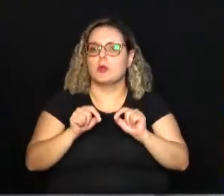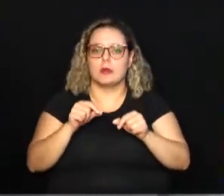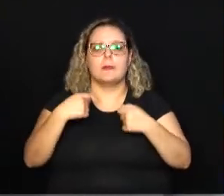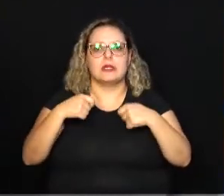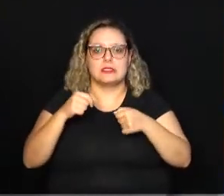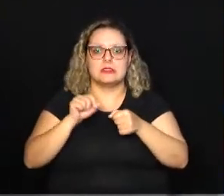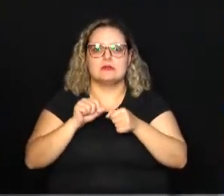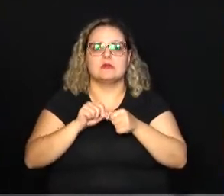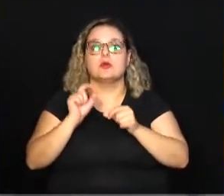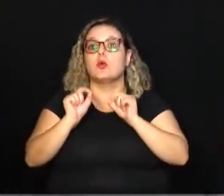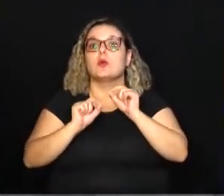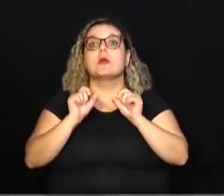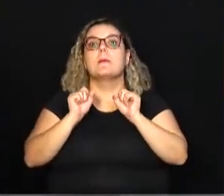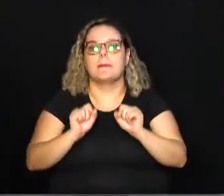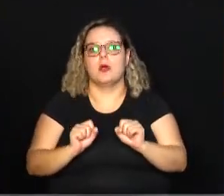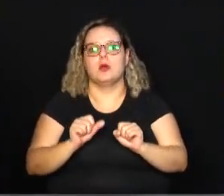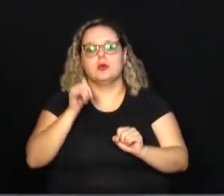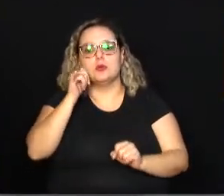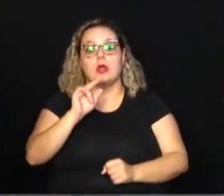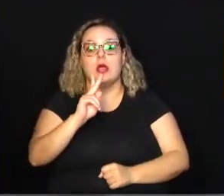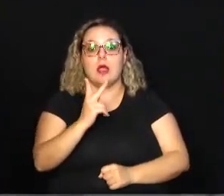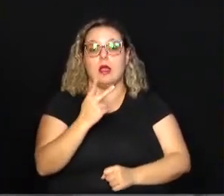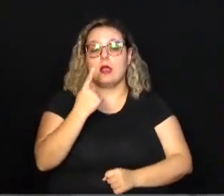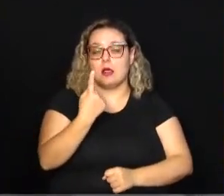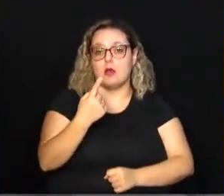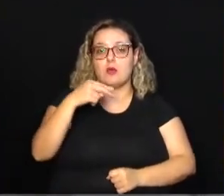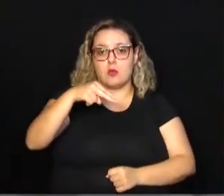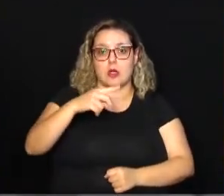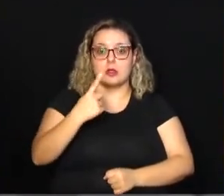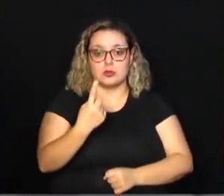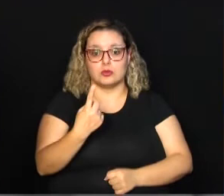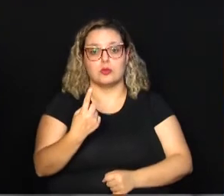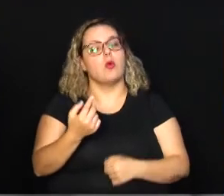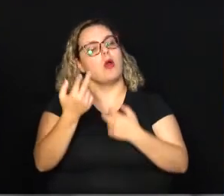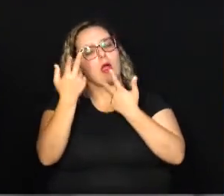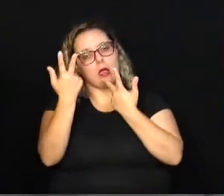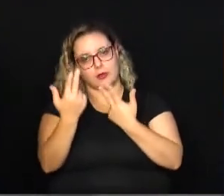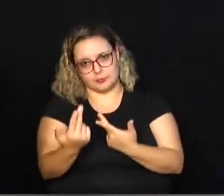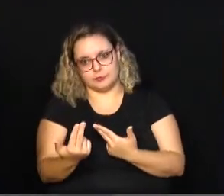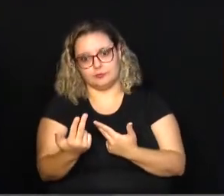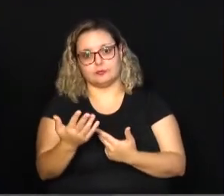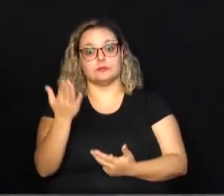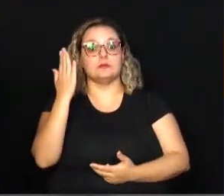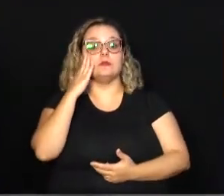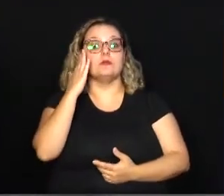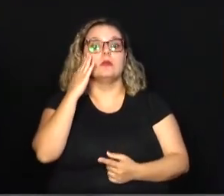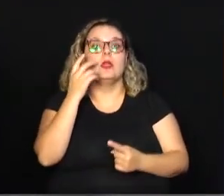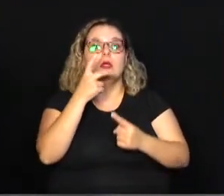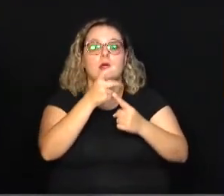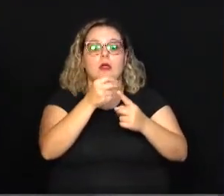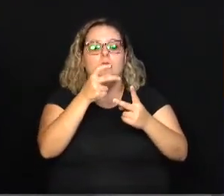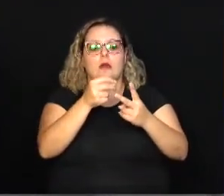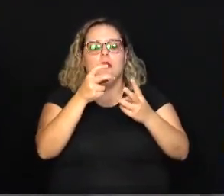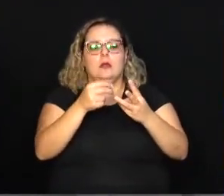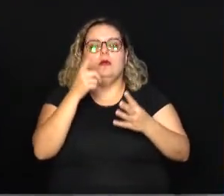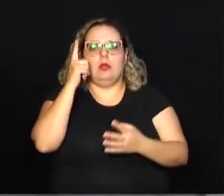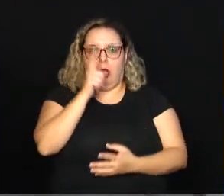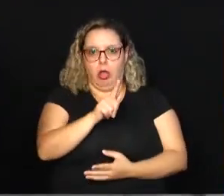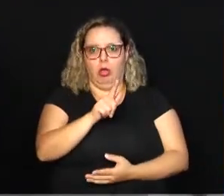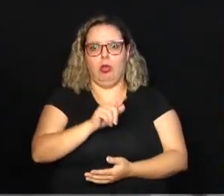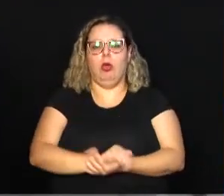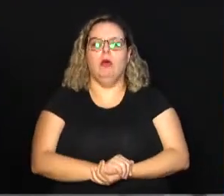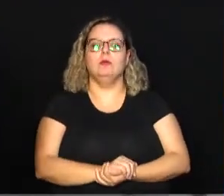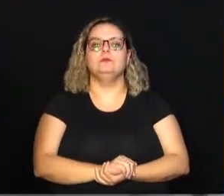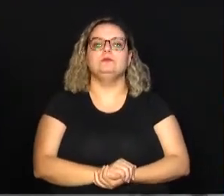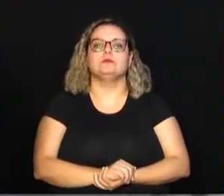o que minimiza. H1N1, que é a influenza, é a mesma coisa. A gente já sabe que a vacina funciona. Tudo